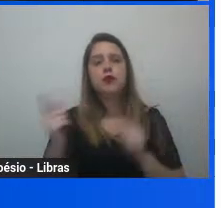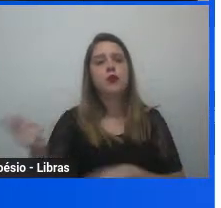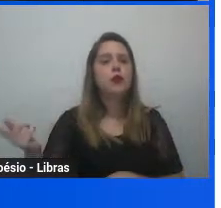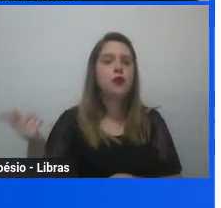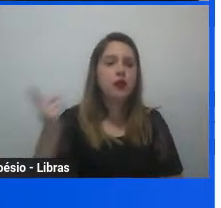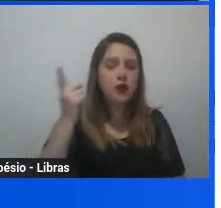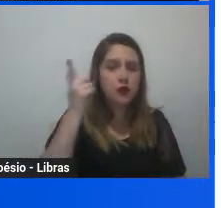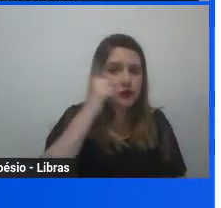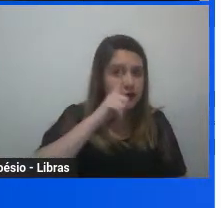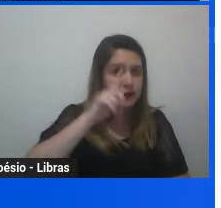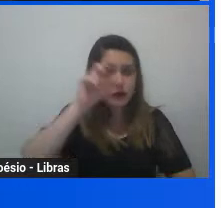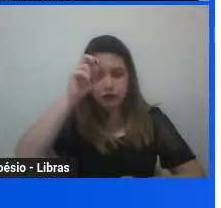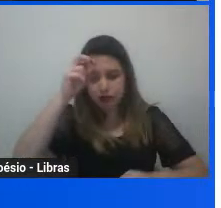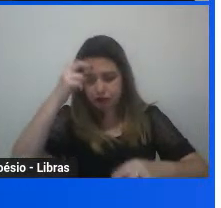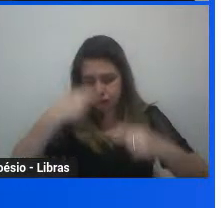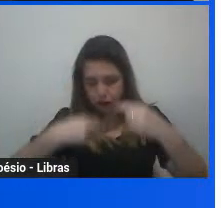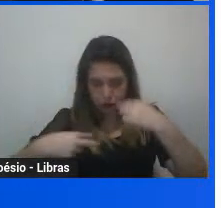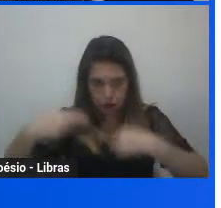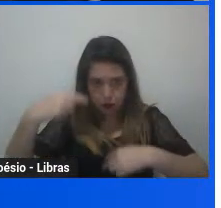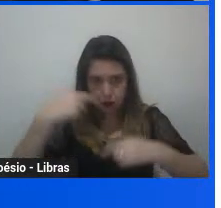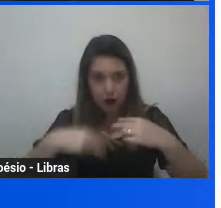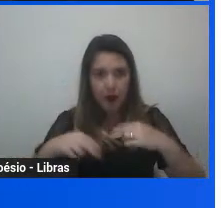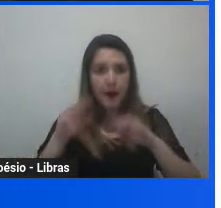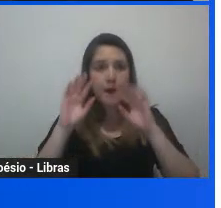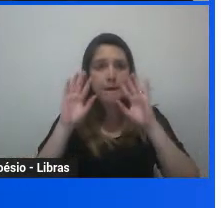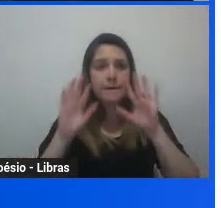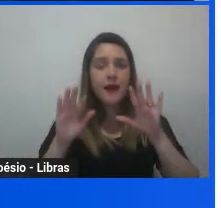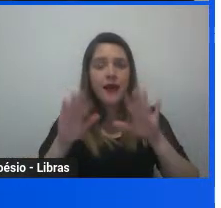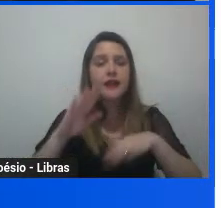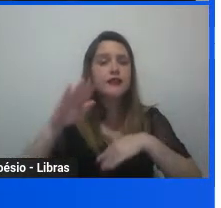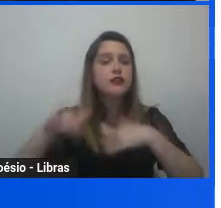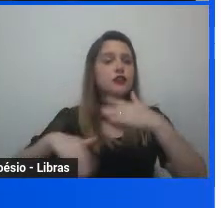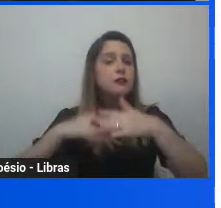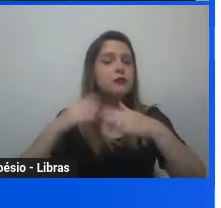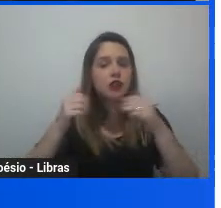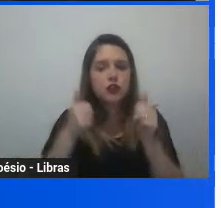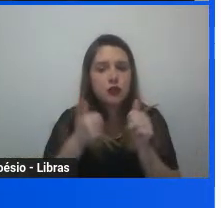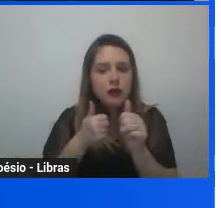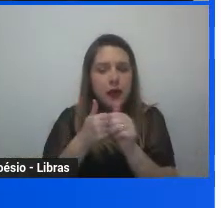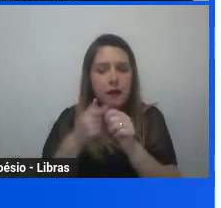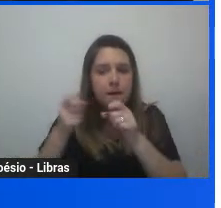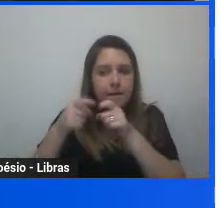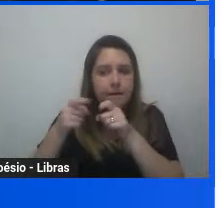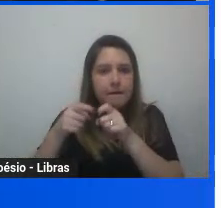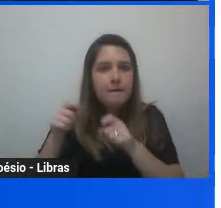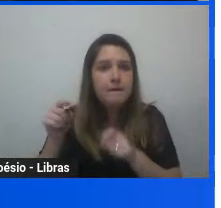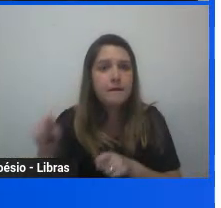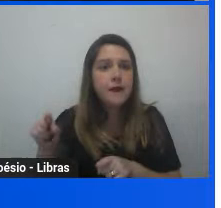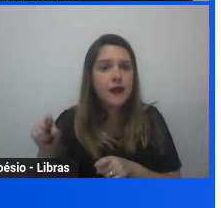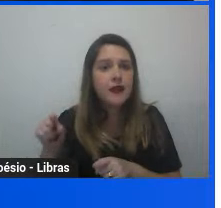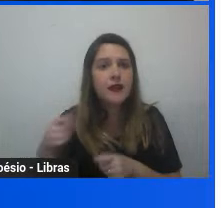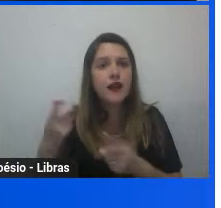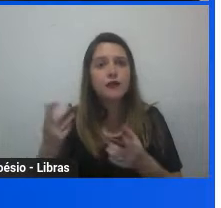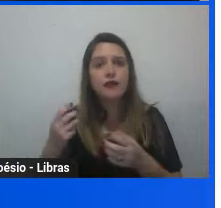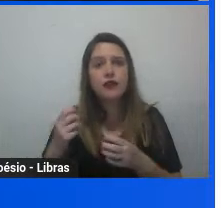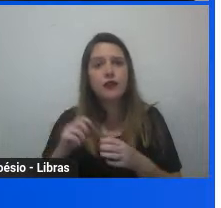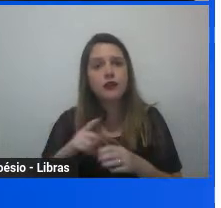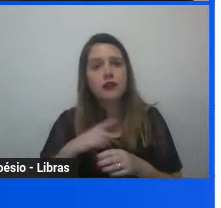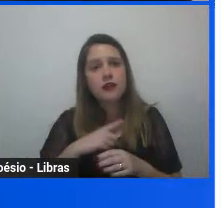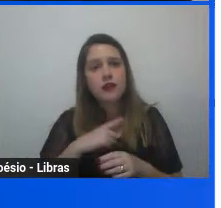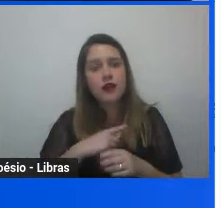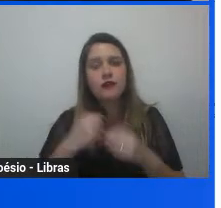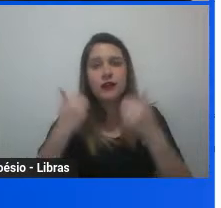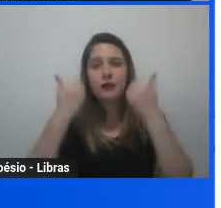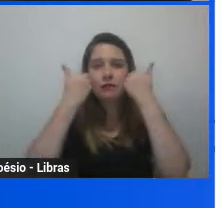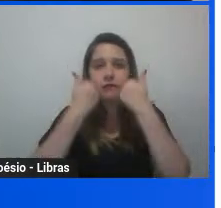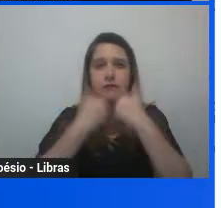enxergar, né? Mas geralmente, um sangramento interno, a vítima começa a ficar descorada, pálida, um